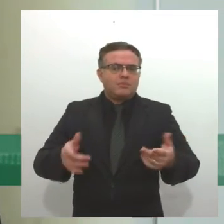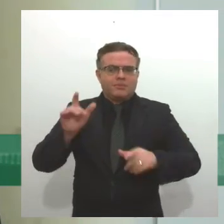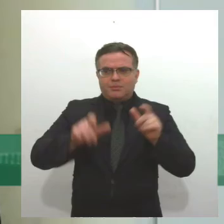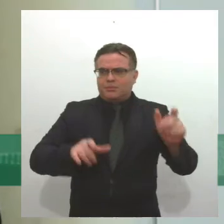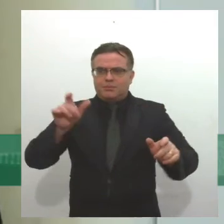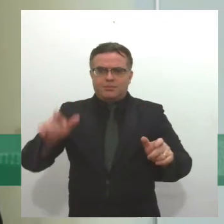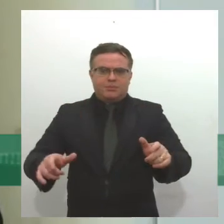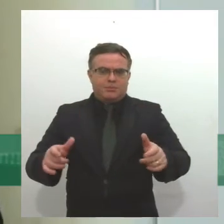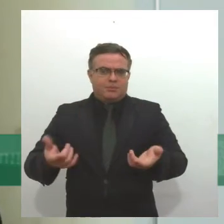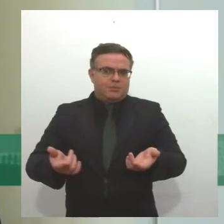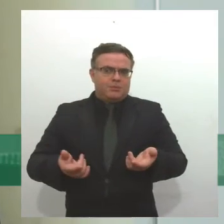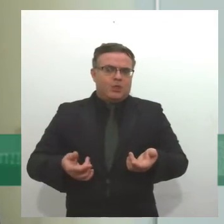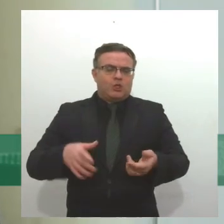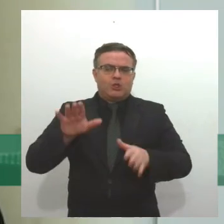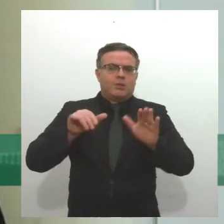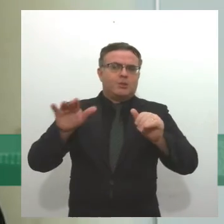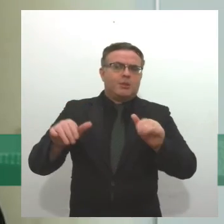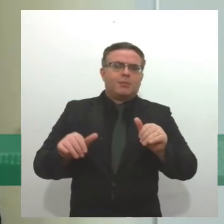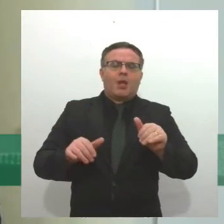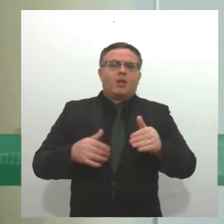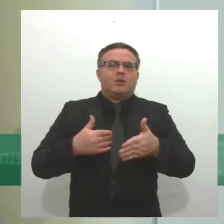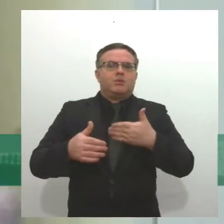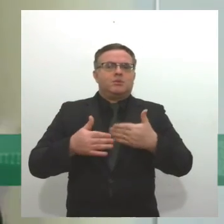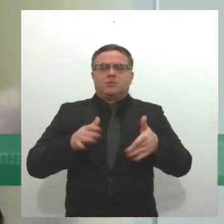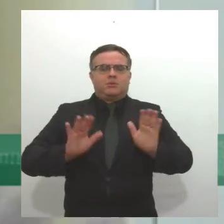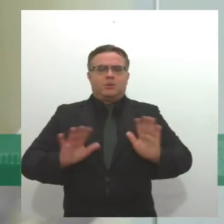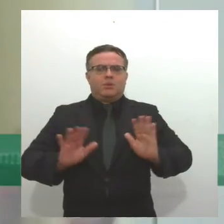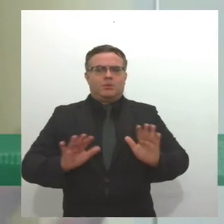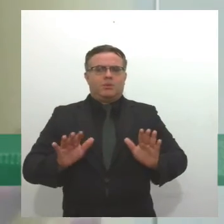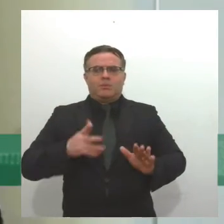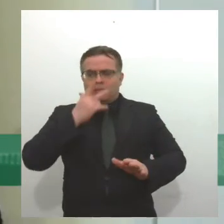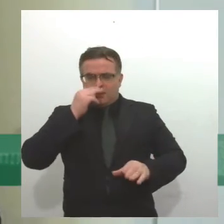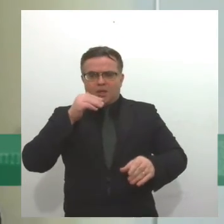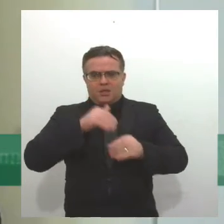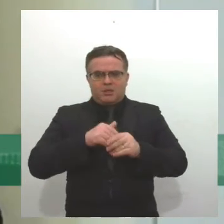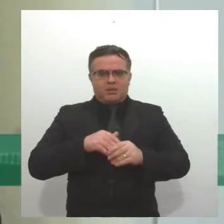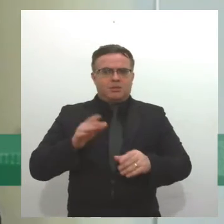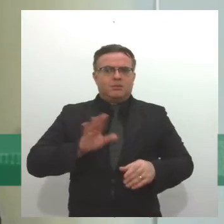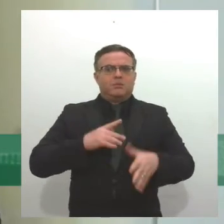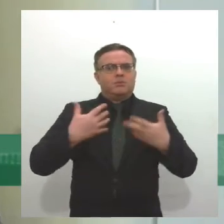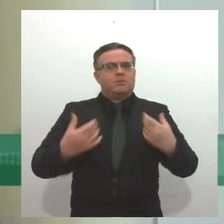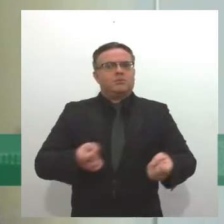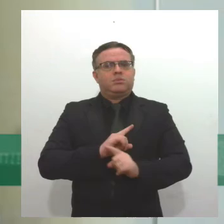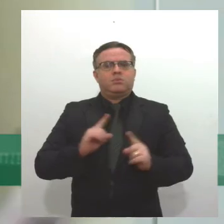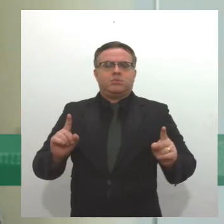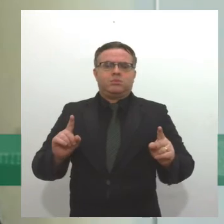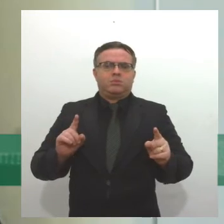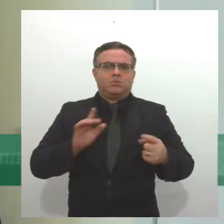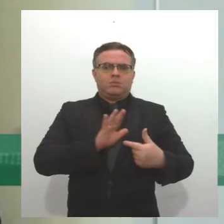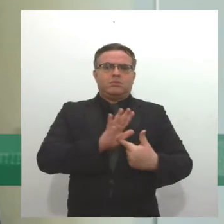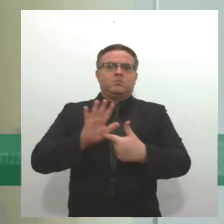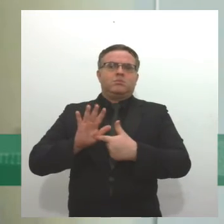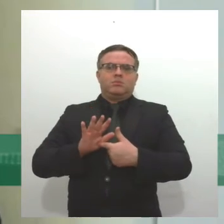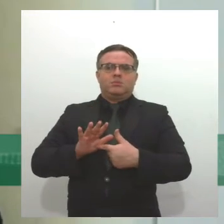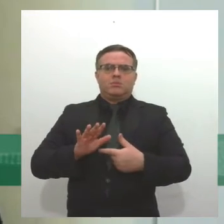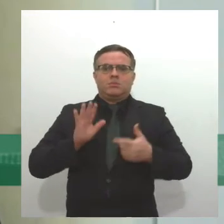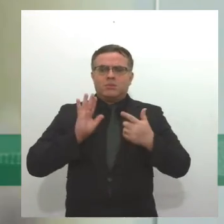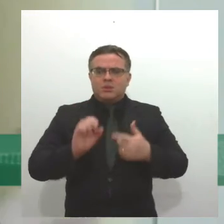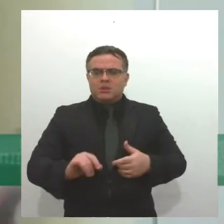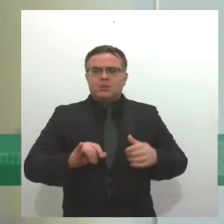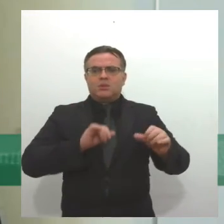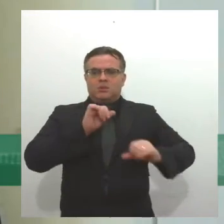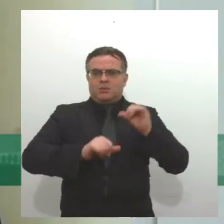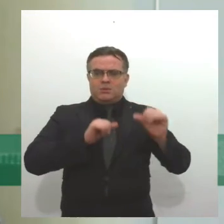o serviço público em mais uma extensão do cabo eleitoral. Isso eu voto contra, vou deixar muito claro. Mas se a reforma administrativa tiver